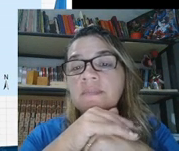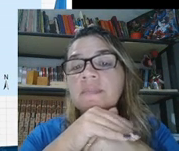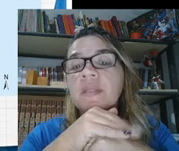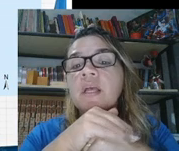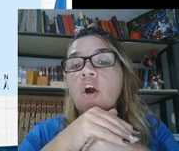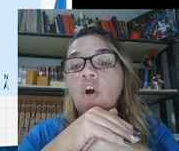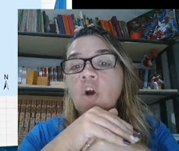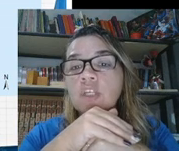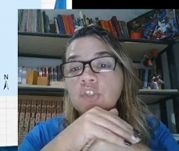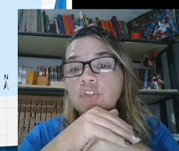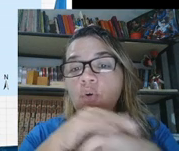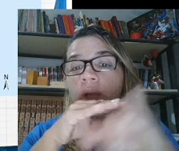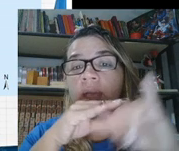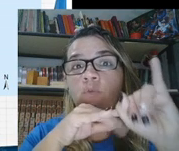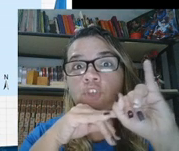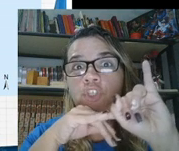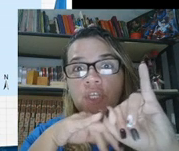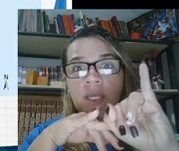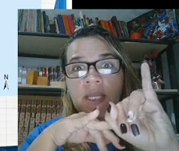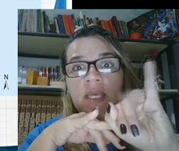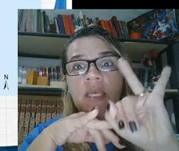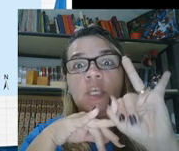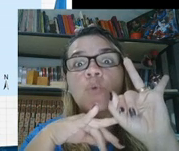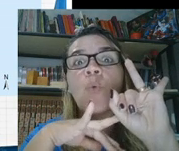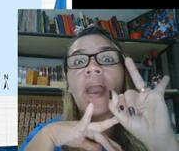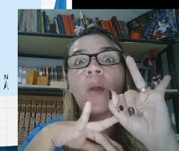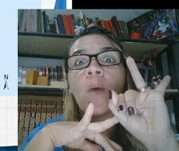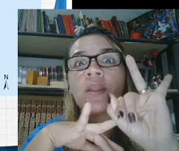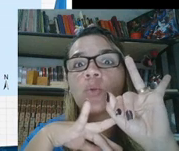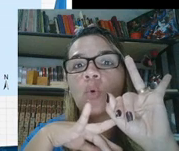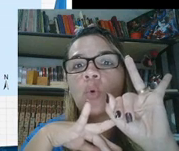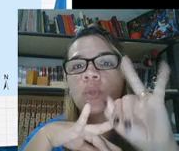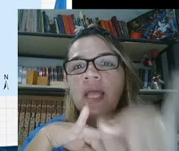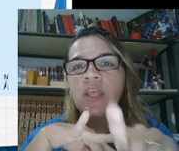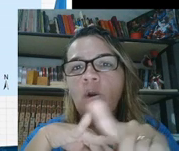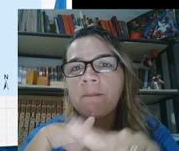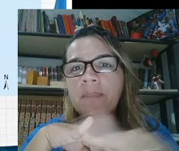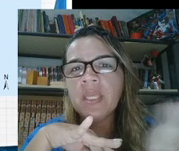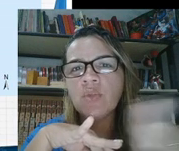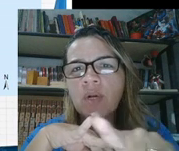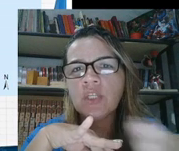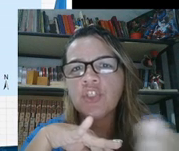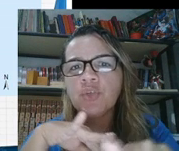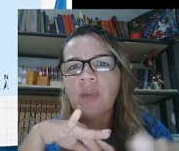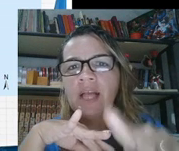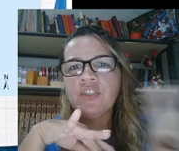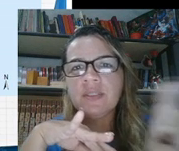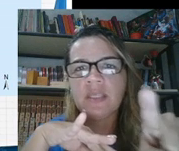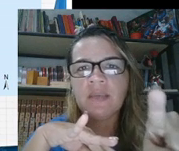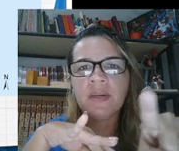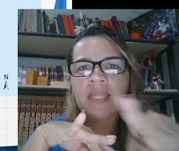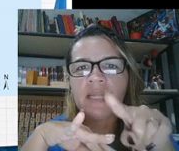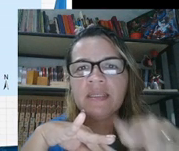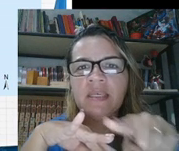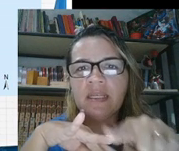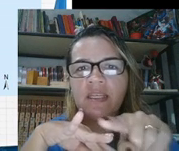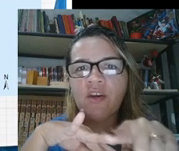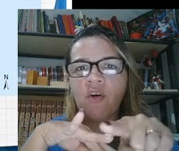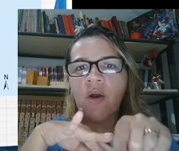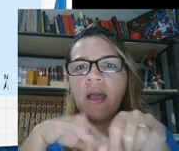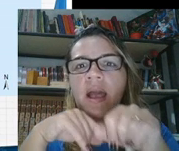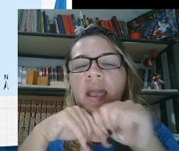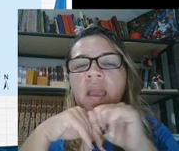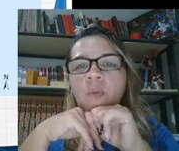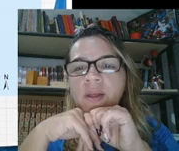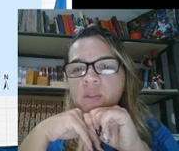chance. Olha só, é o Chile e o Equador, tá aí, ó, bem no cantinho lá de cima, na linha ali,